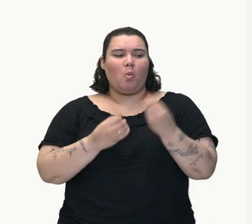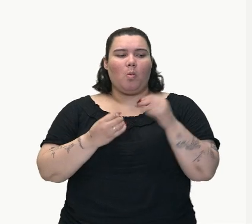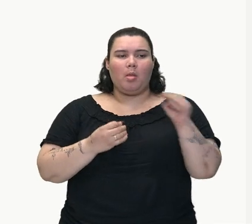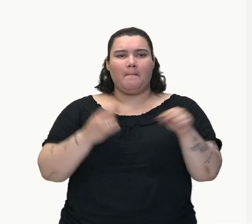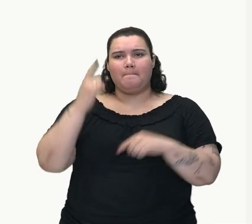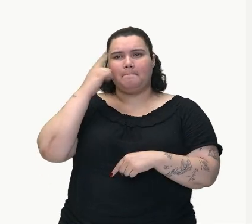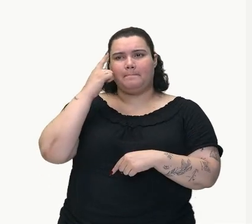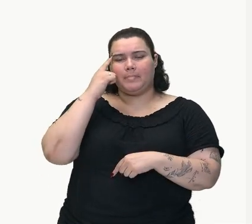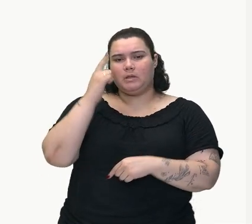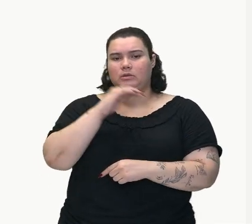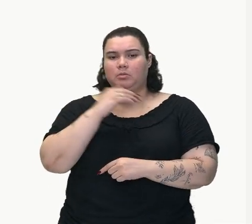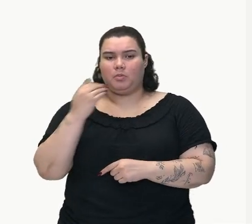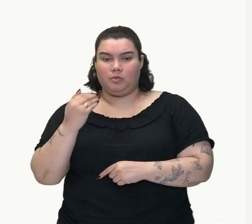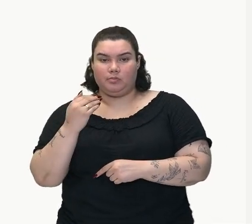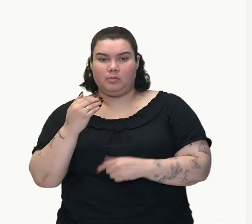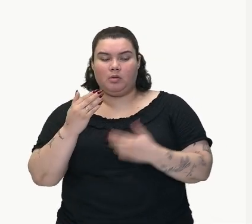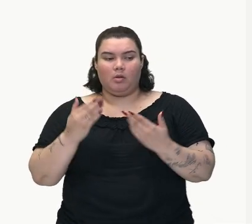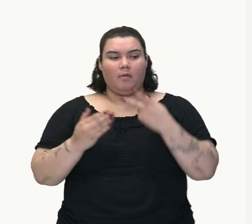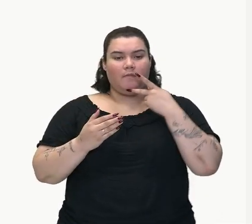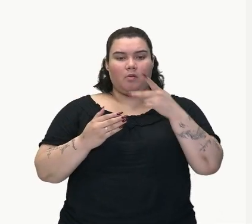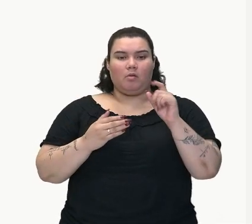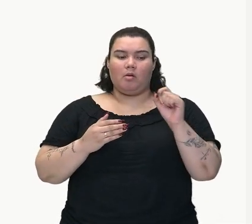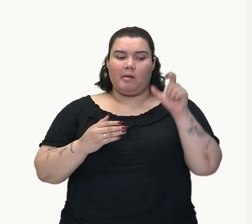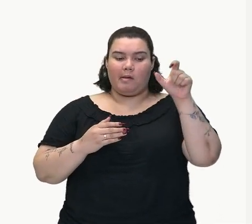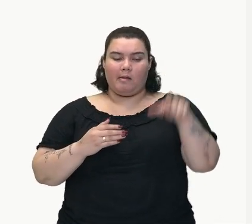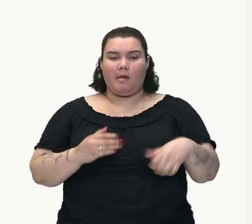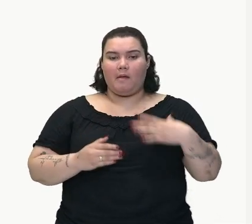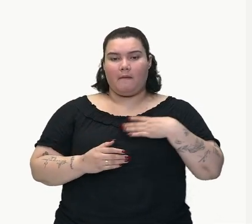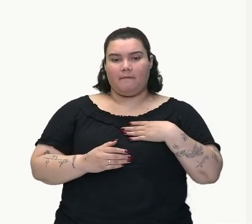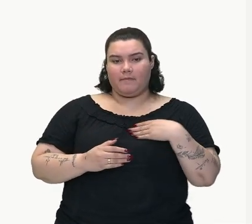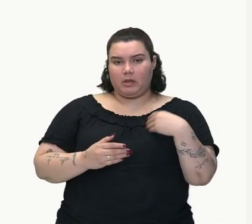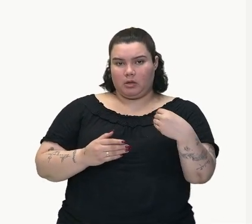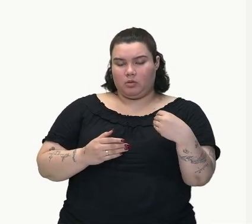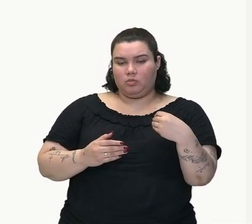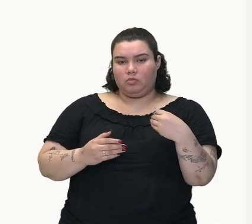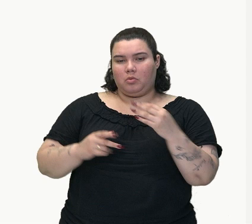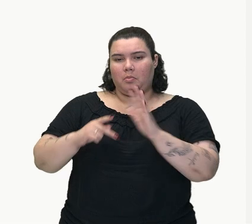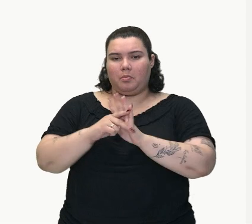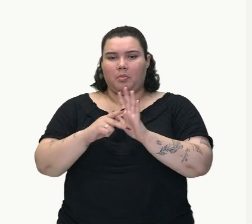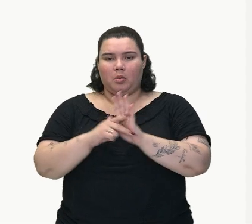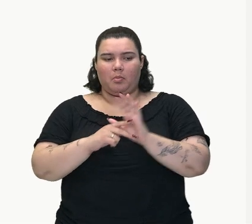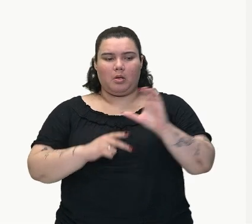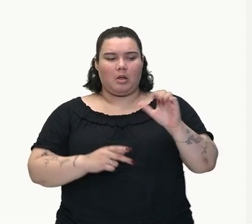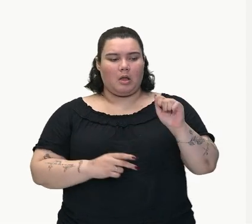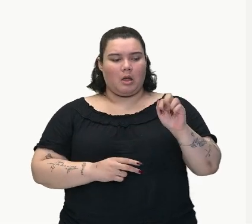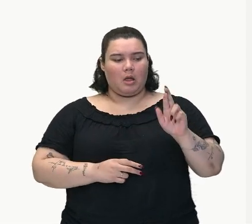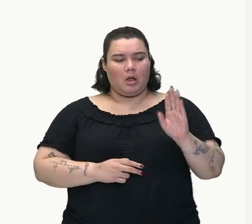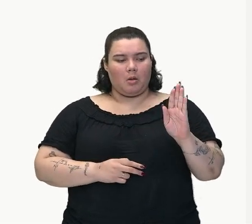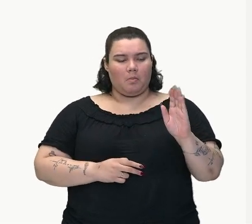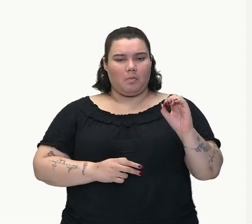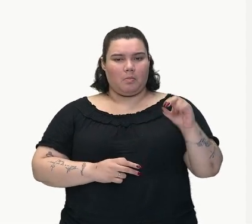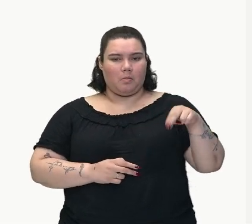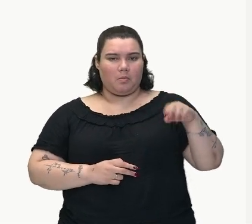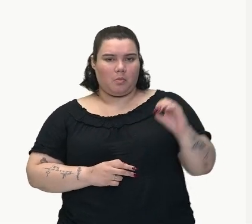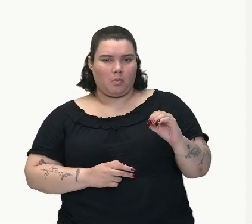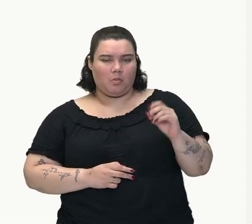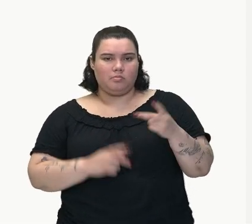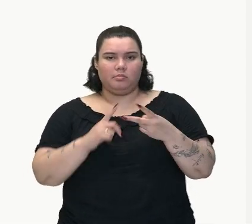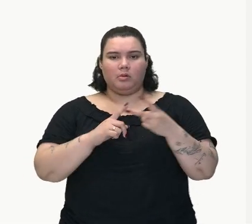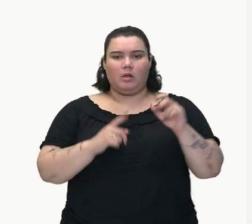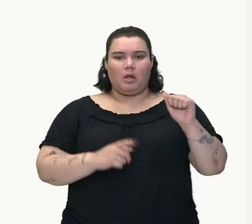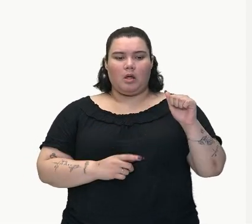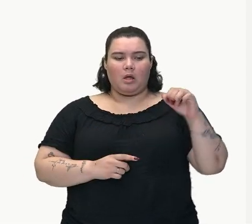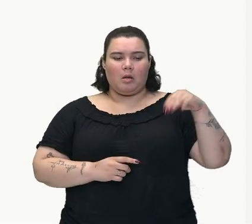só, ele se coloca como filho, e filho do quê? Do carbono e do amoníaco. Então perceba que são